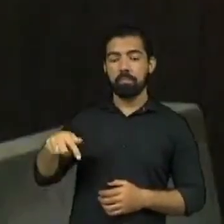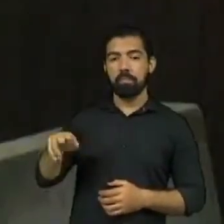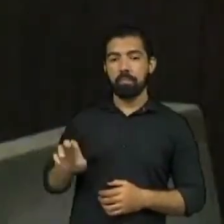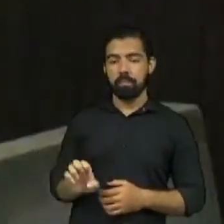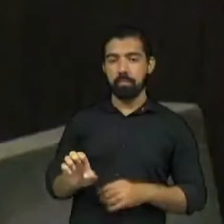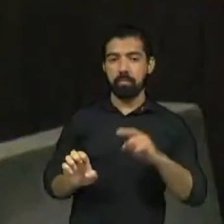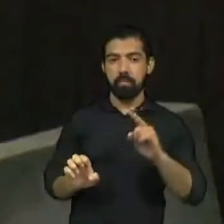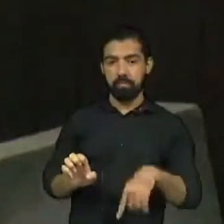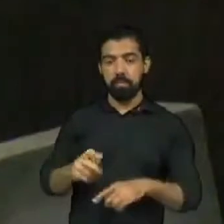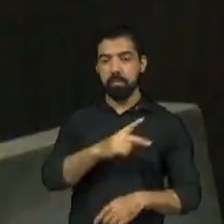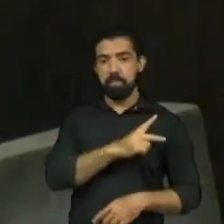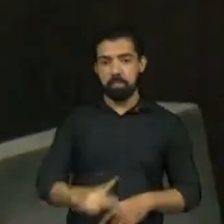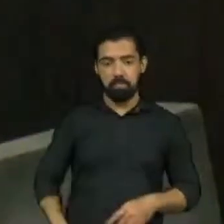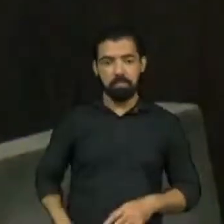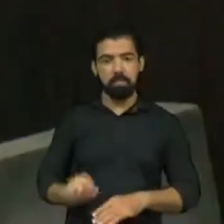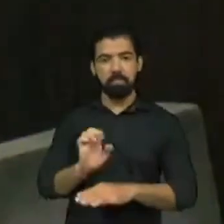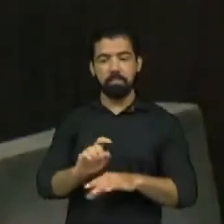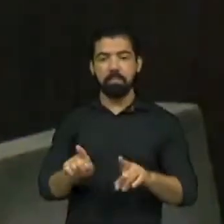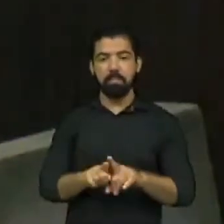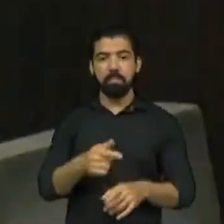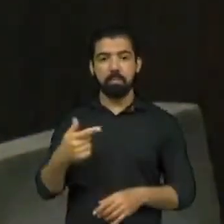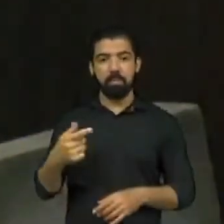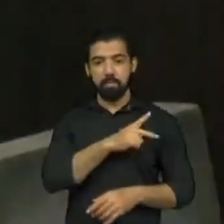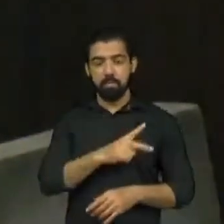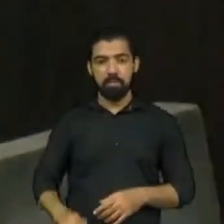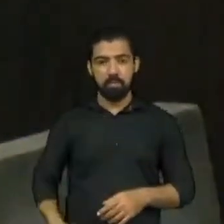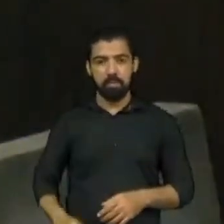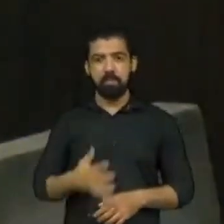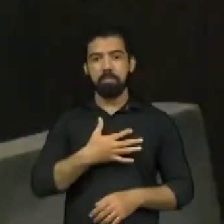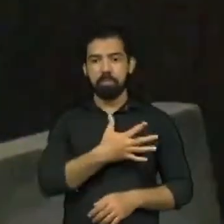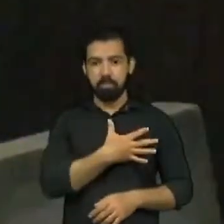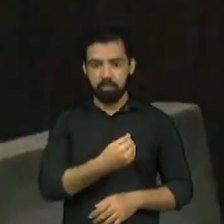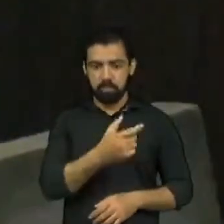que é o presidente estadual e vice-presidente nacional, que é meu filho.